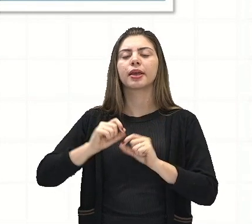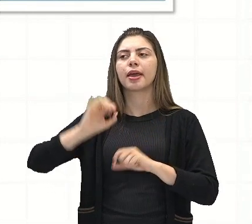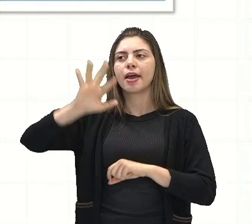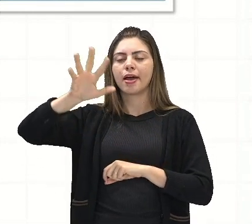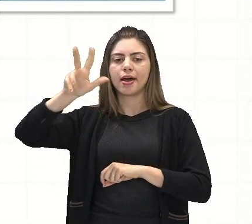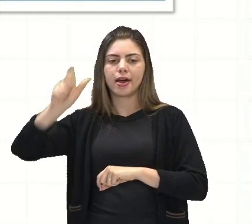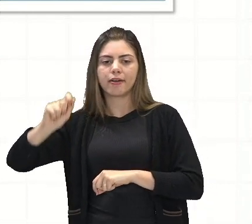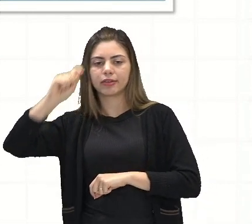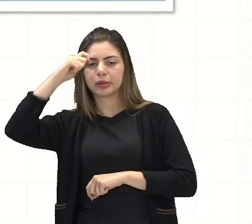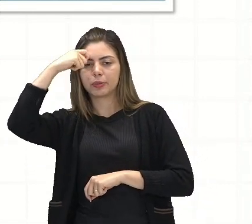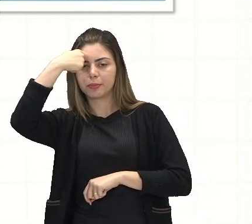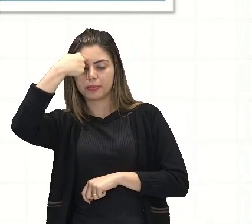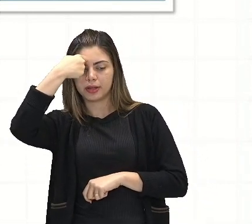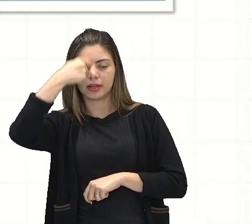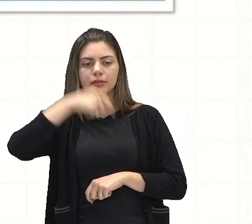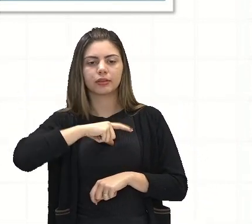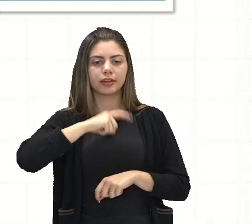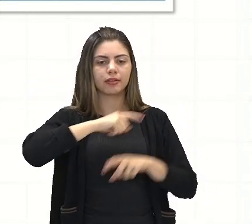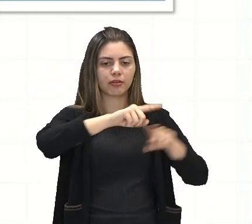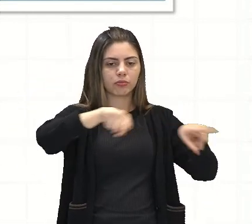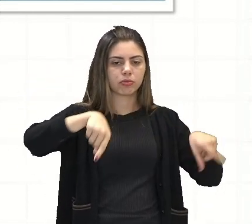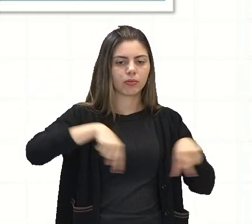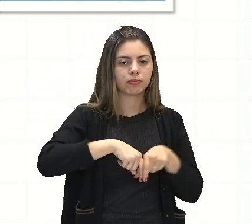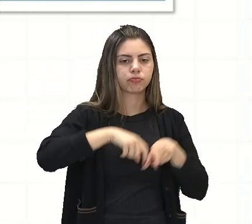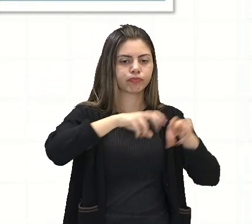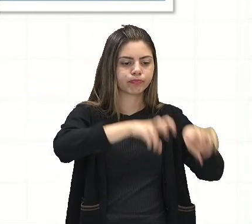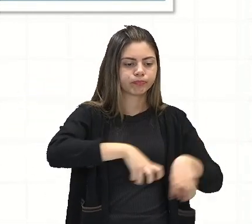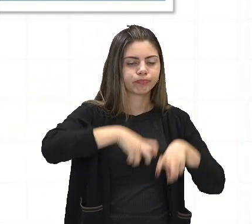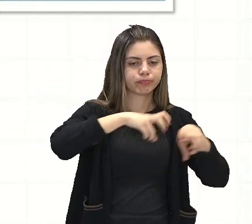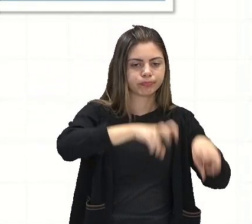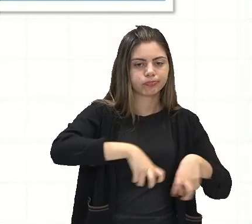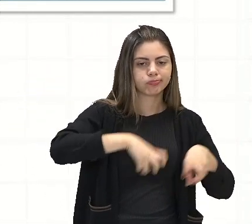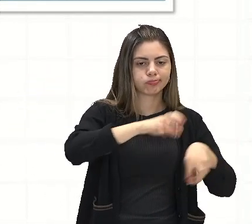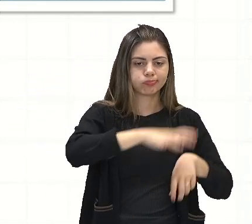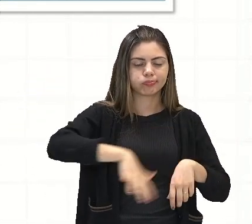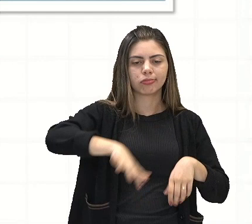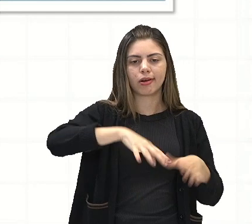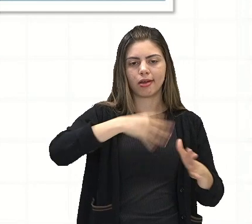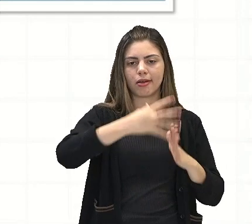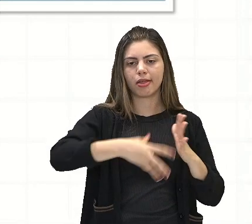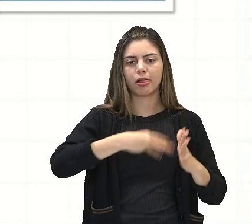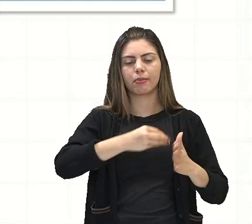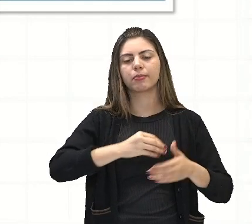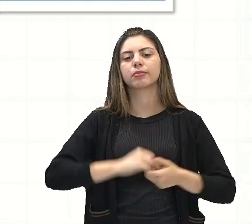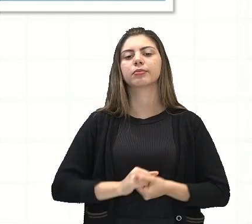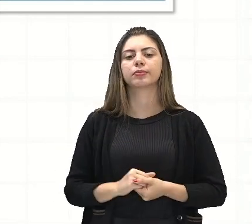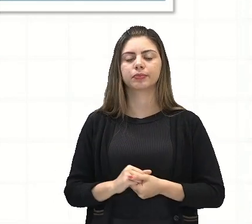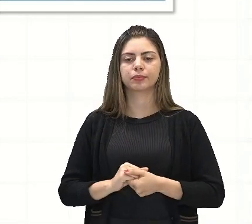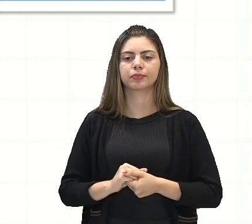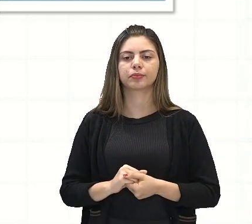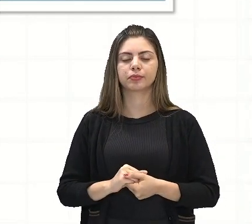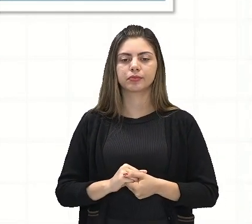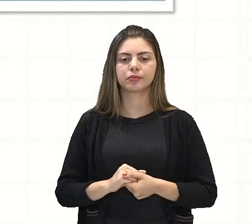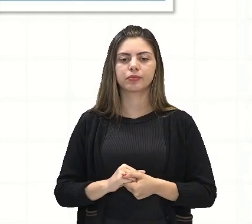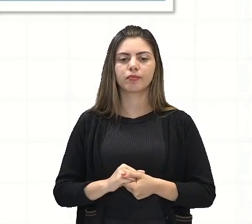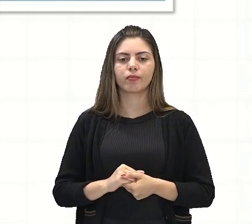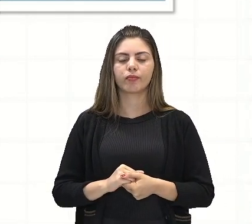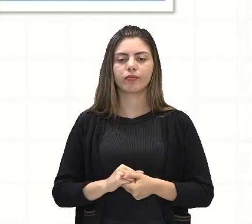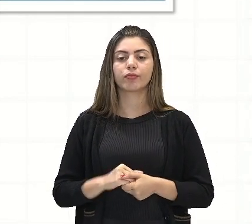as fazendas de gado e cacau na região amazônica. Então,